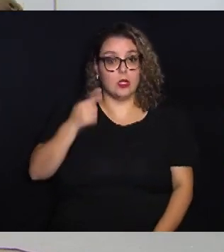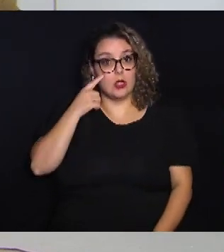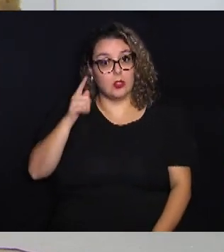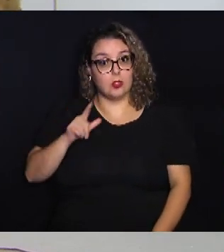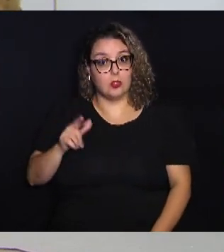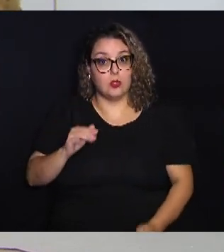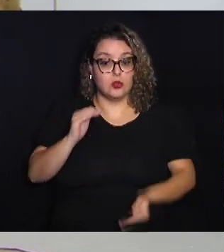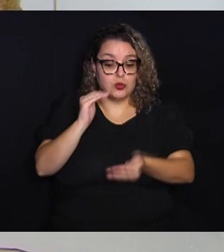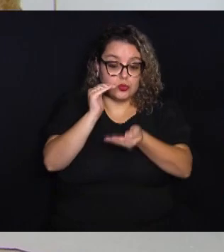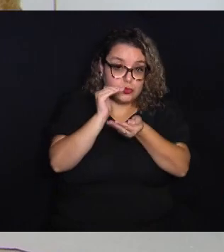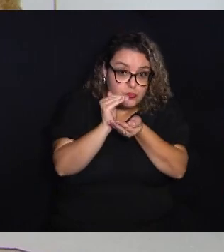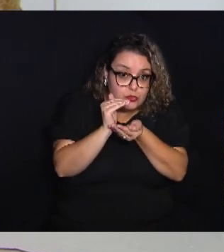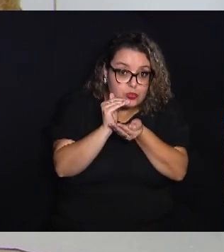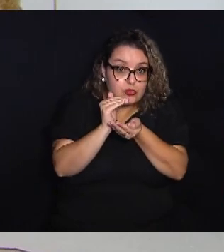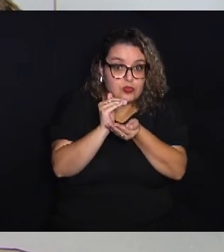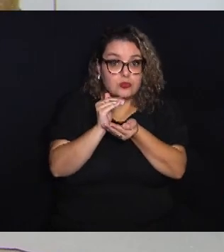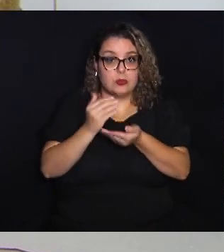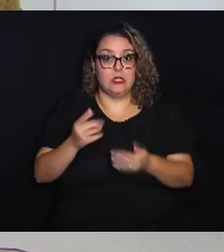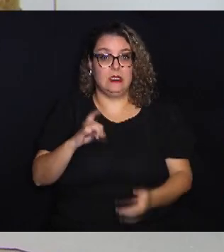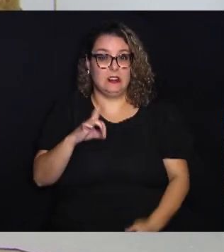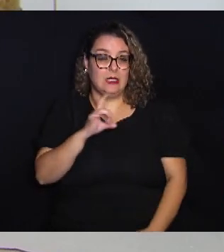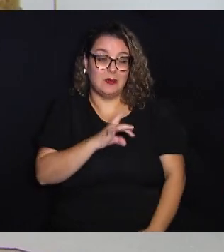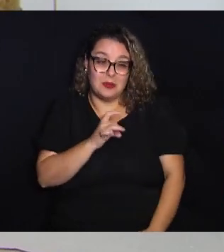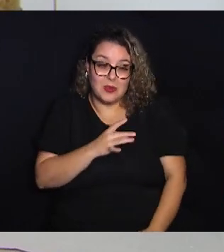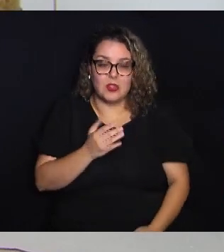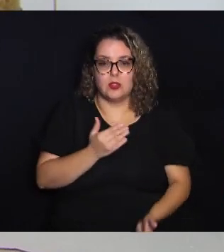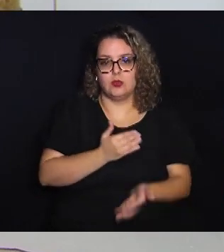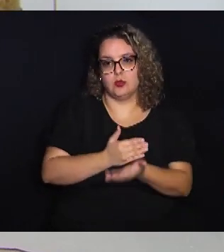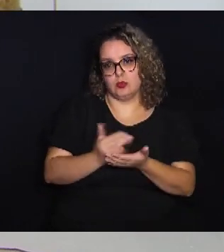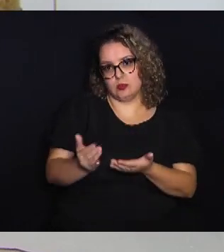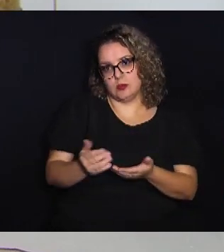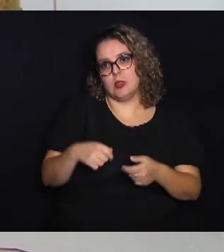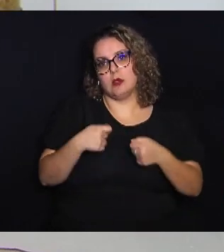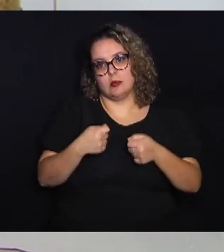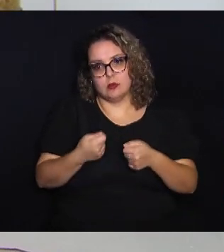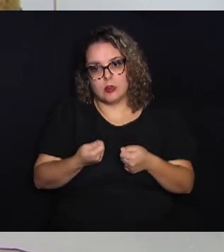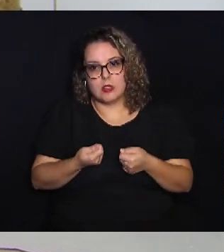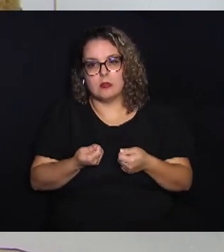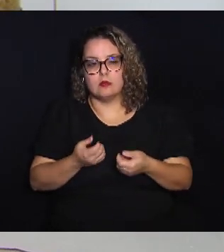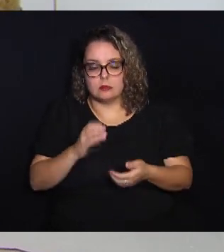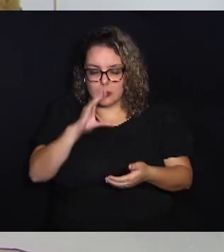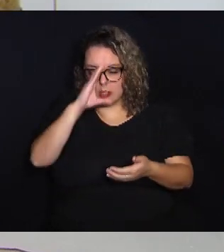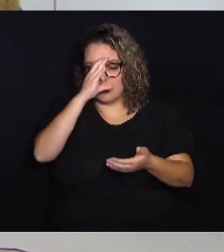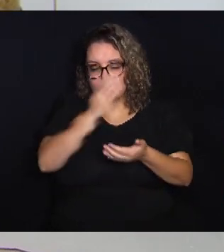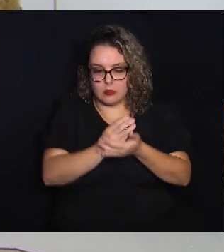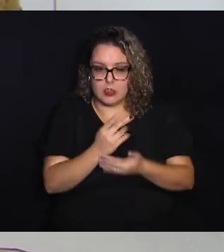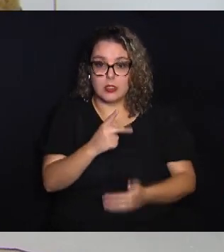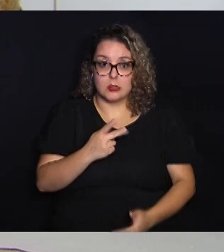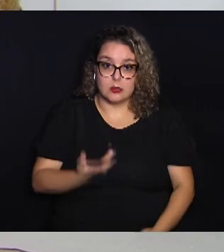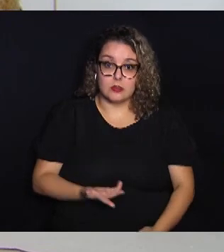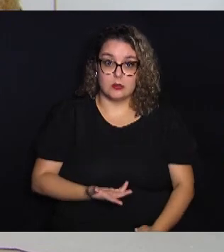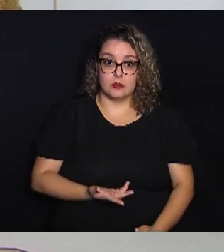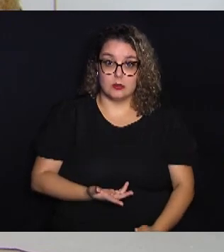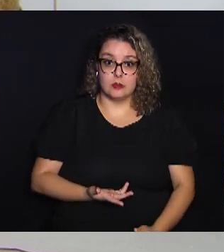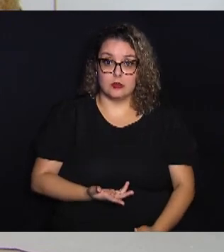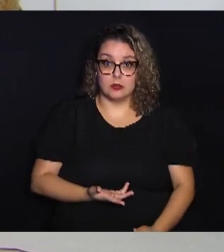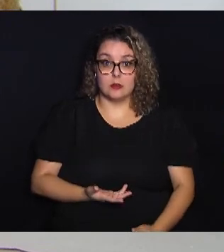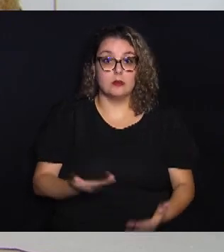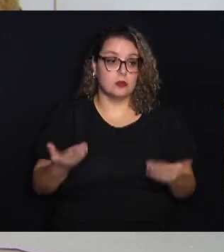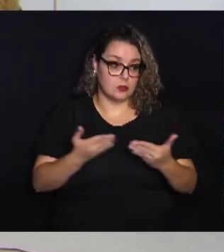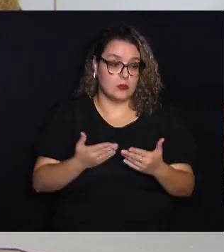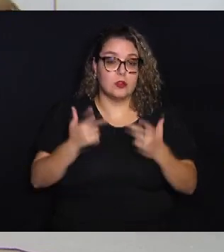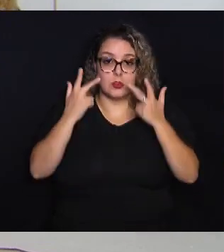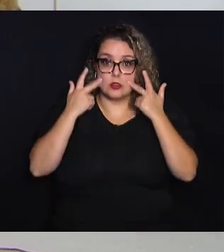Então, lógico que o filhotinho ele nasce muito instintivo, ele tem medo da gente no começo, você precisa conquistar uma confiança dele,